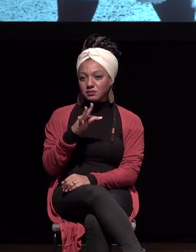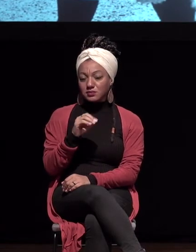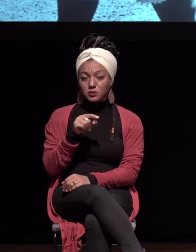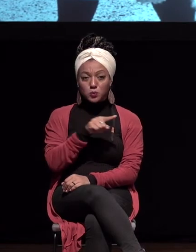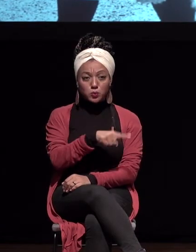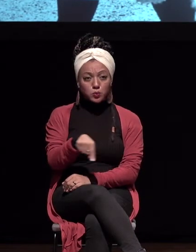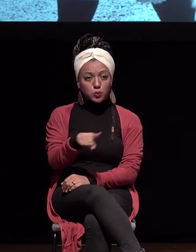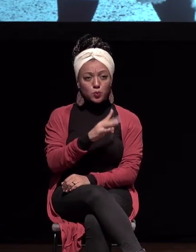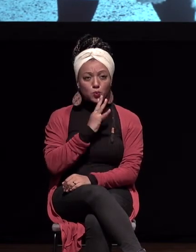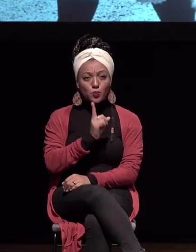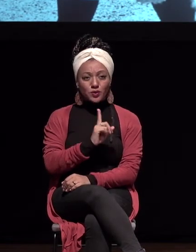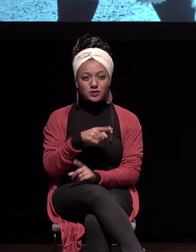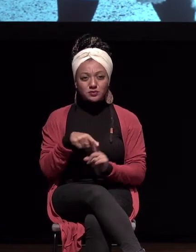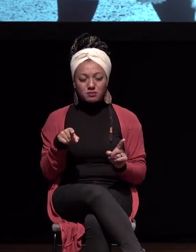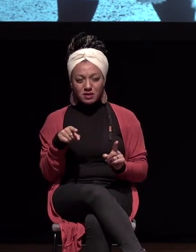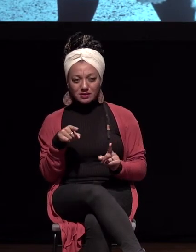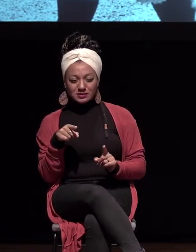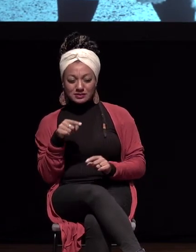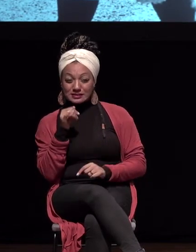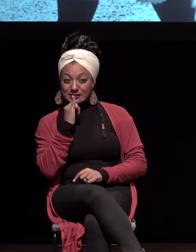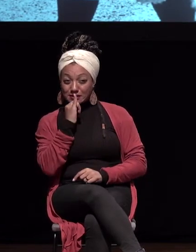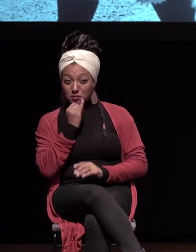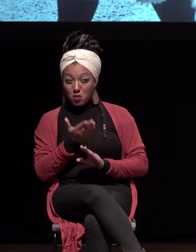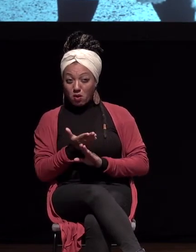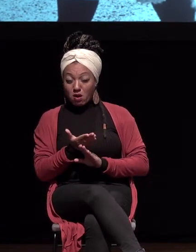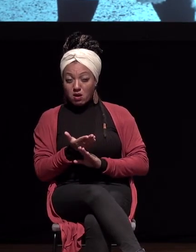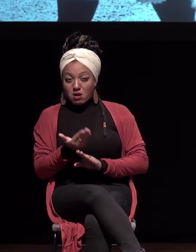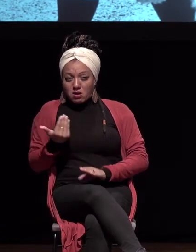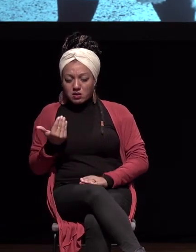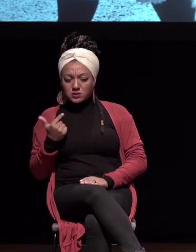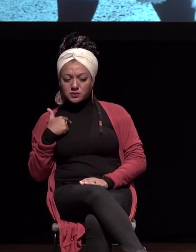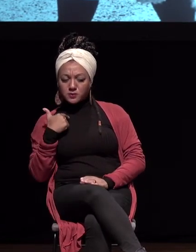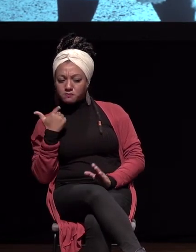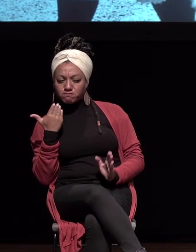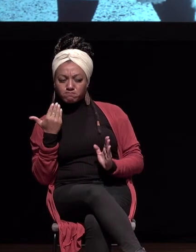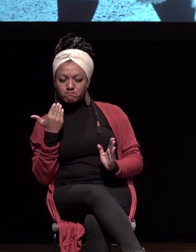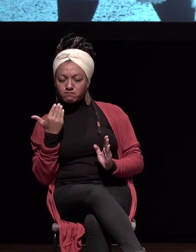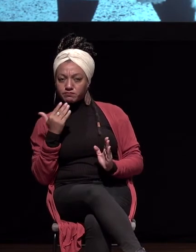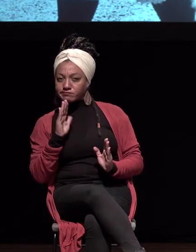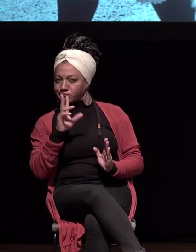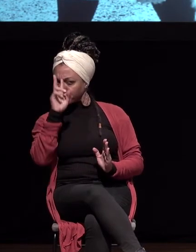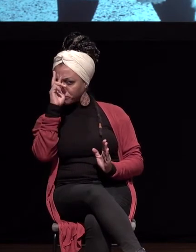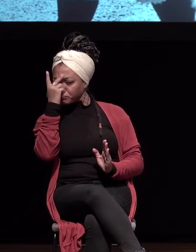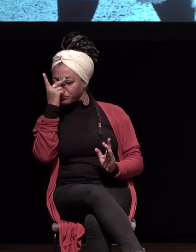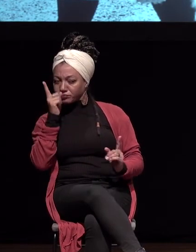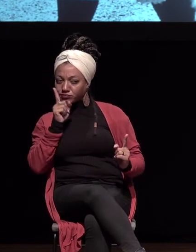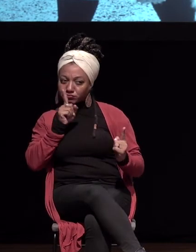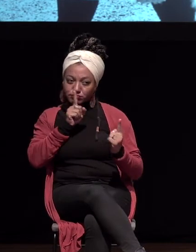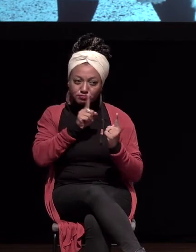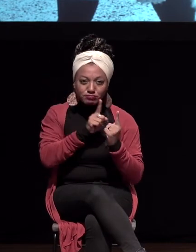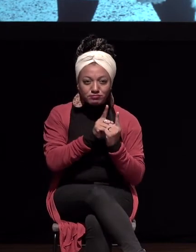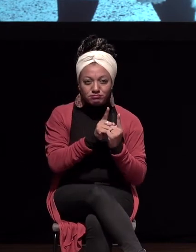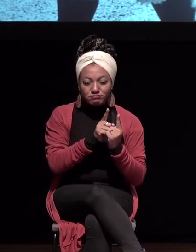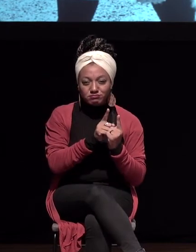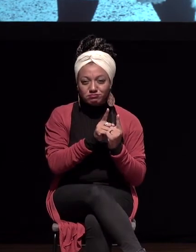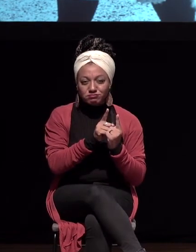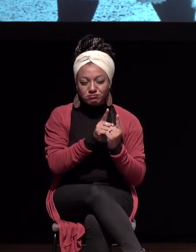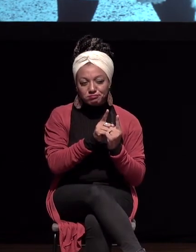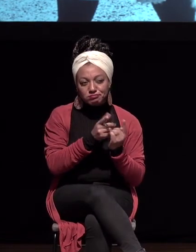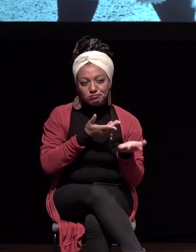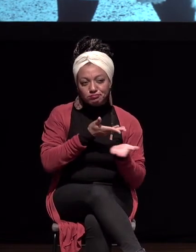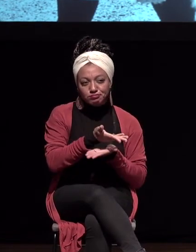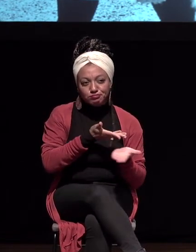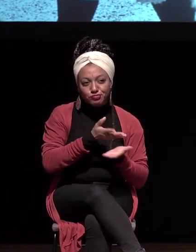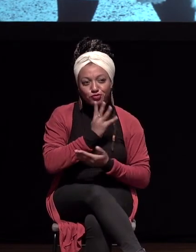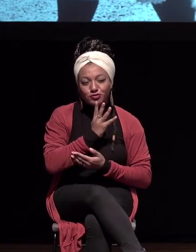gente ressignifica a leitura que a gente fez dessa pessoa e quando a gente se aproxima dela, pelas histórias.